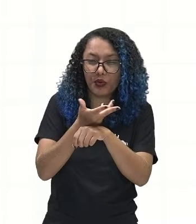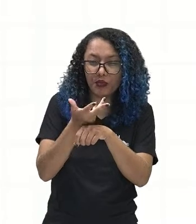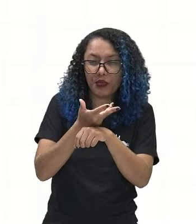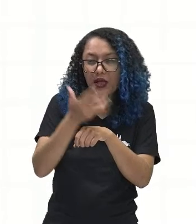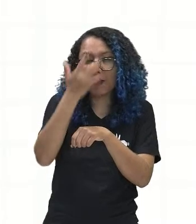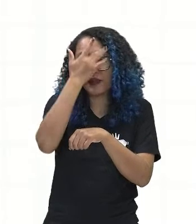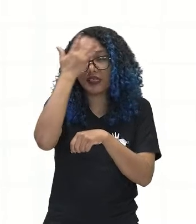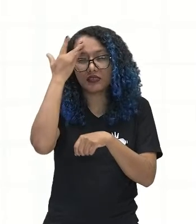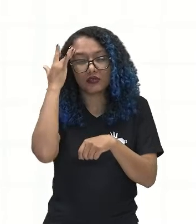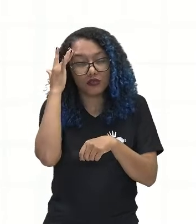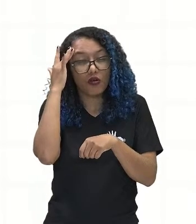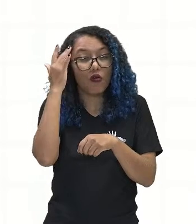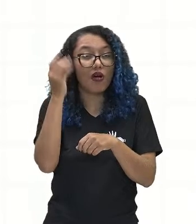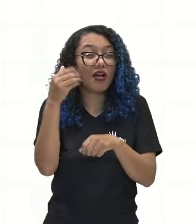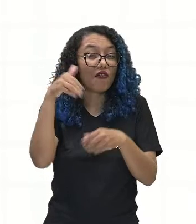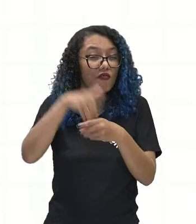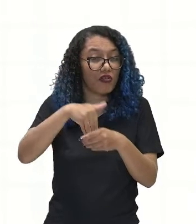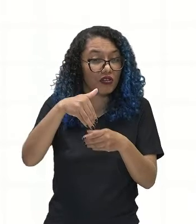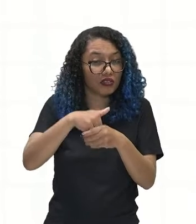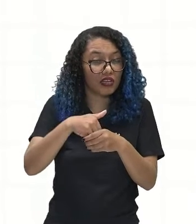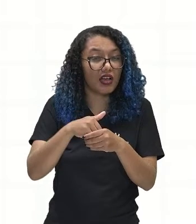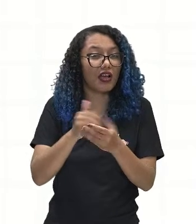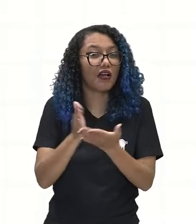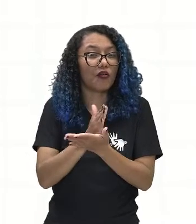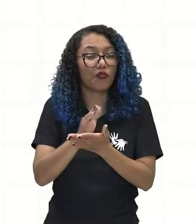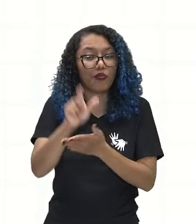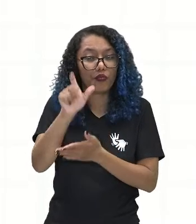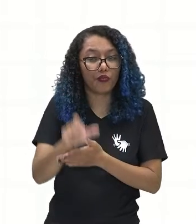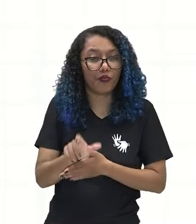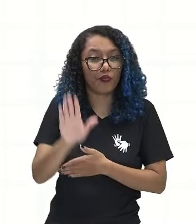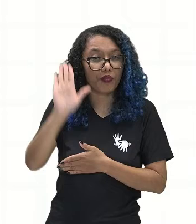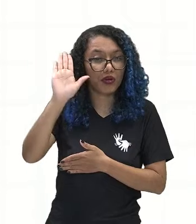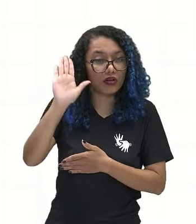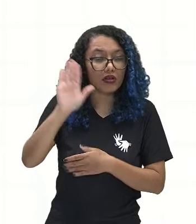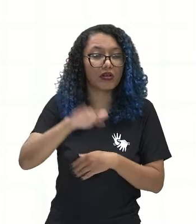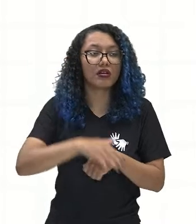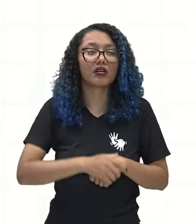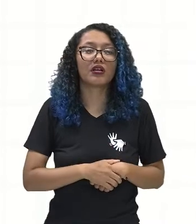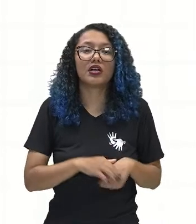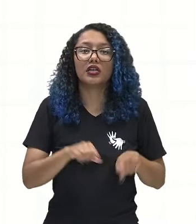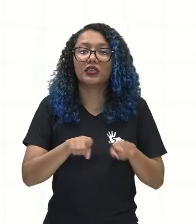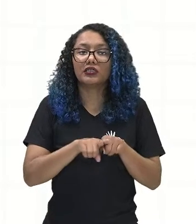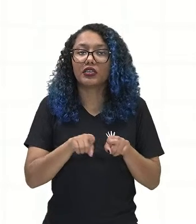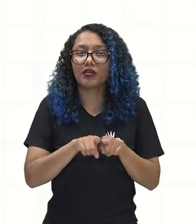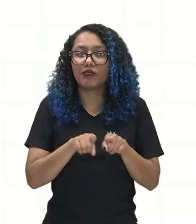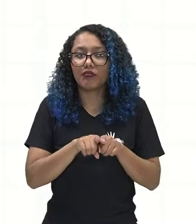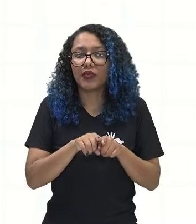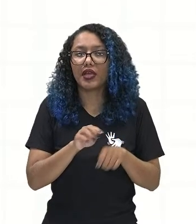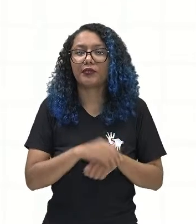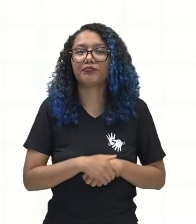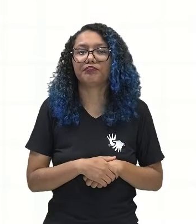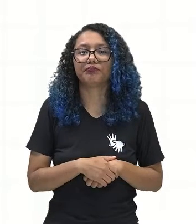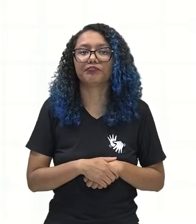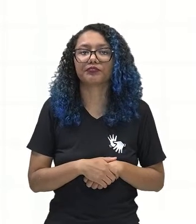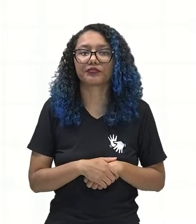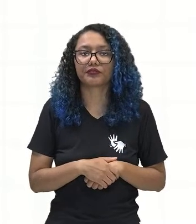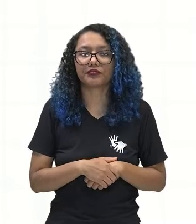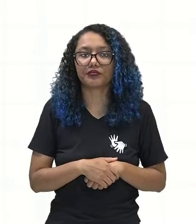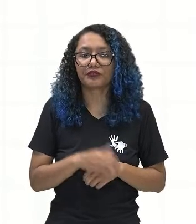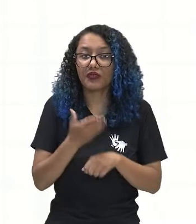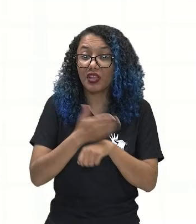votar, né, em determinado candidato, certo? Recrutamento de membros e apoio. E na